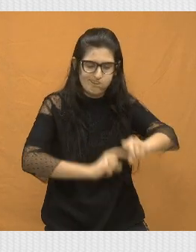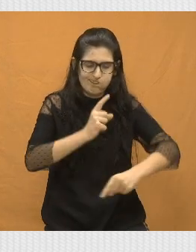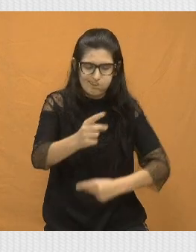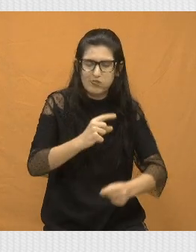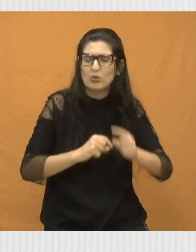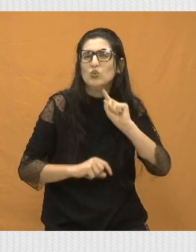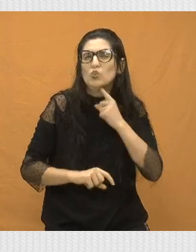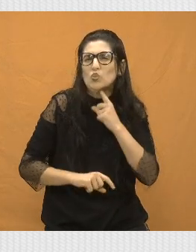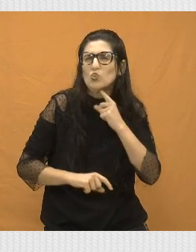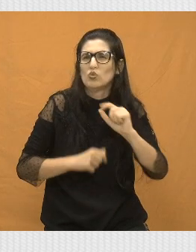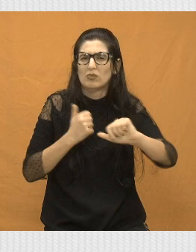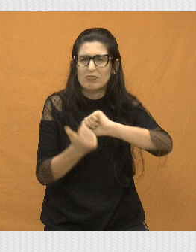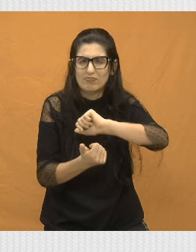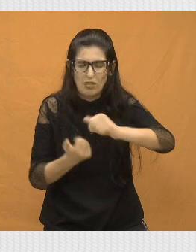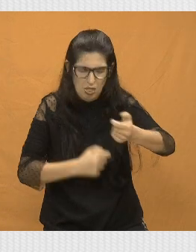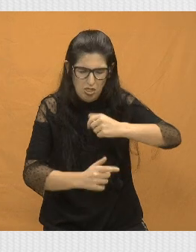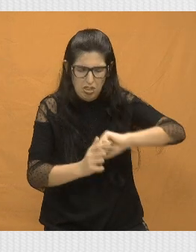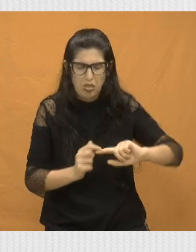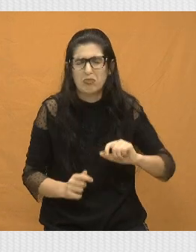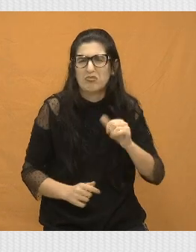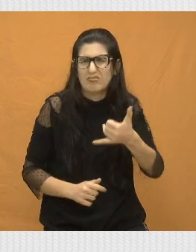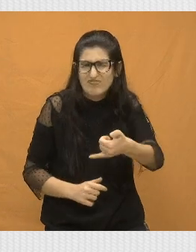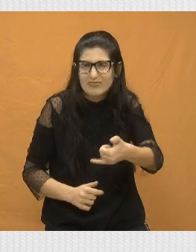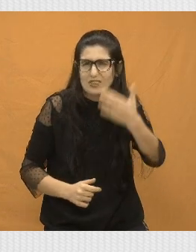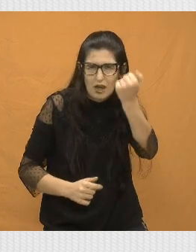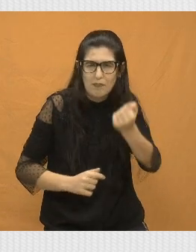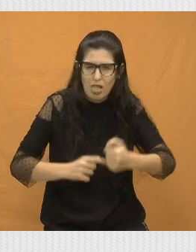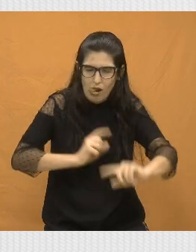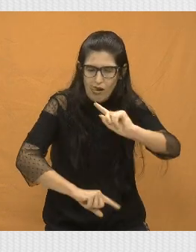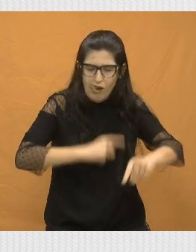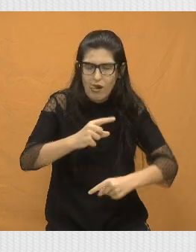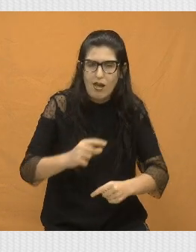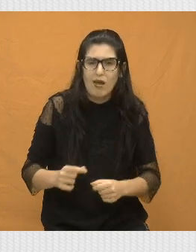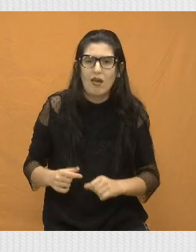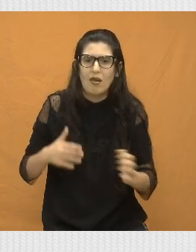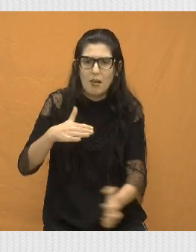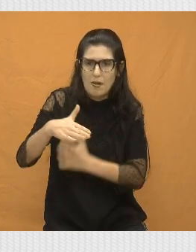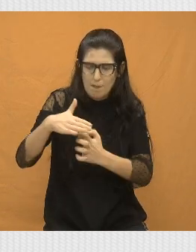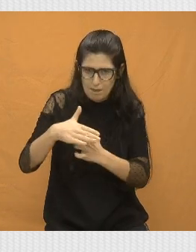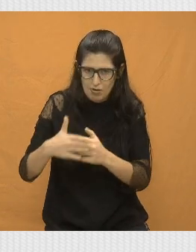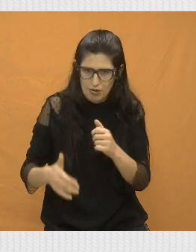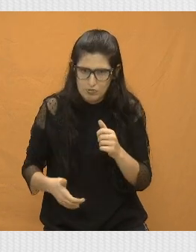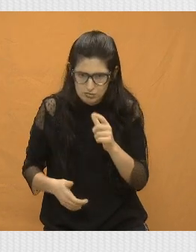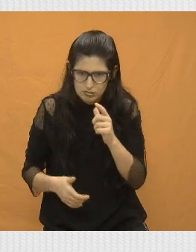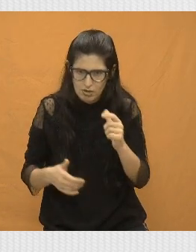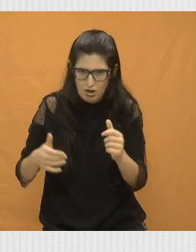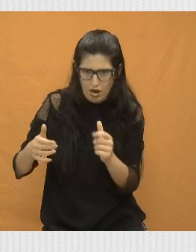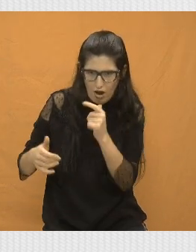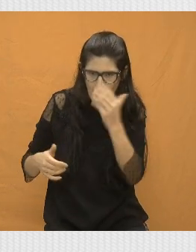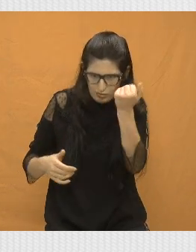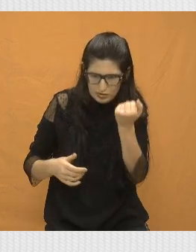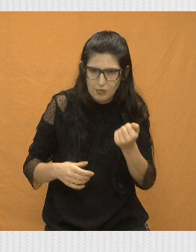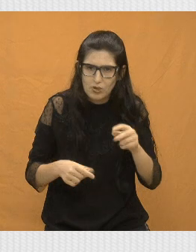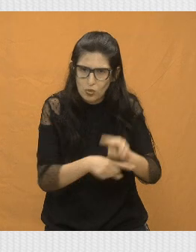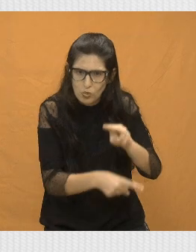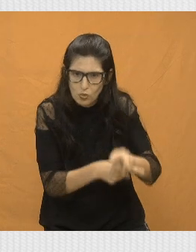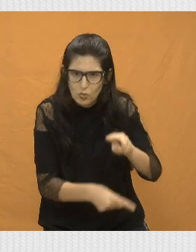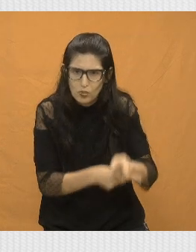meta orçamentária 2019, 107 milhões 979 mil.